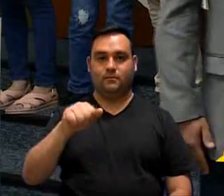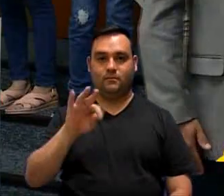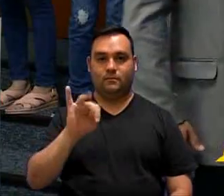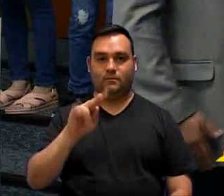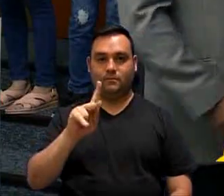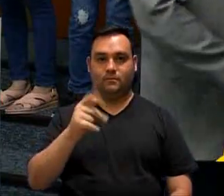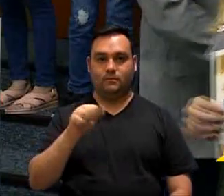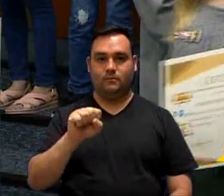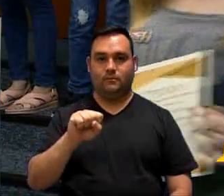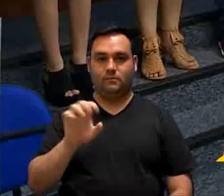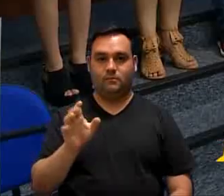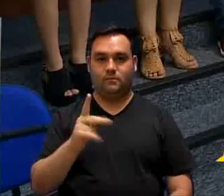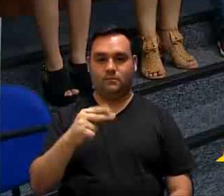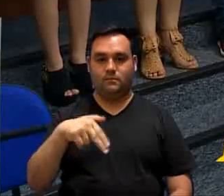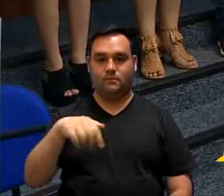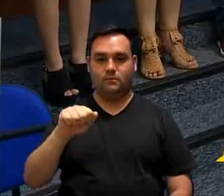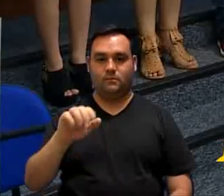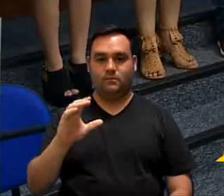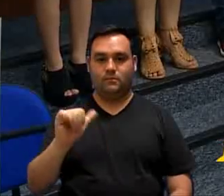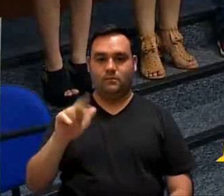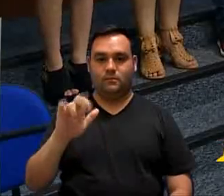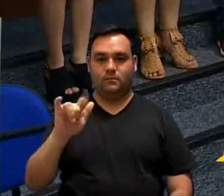Matias Pina Camargo.